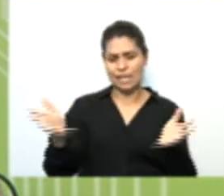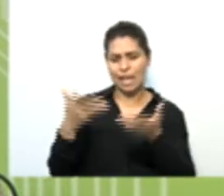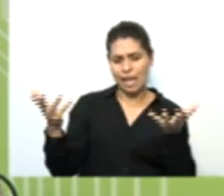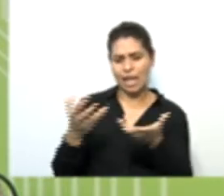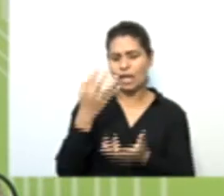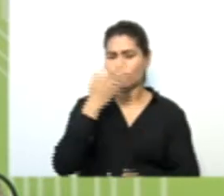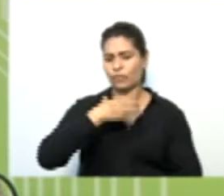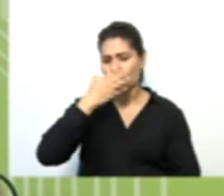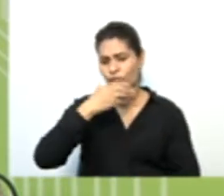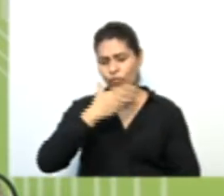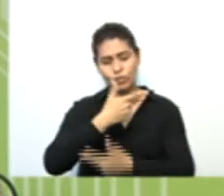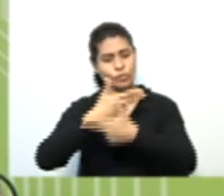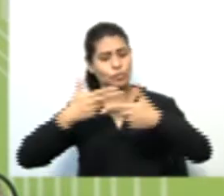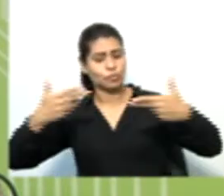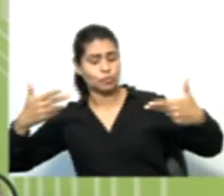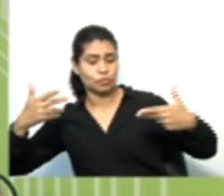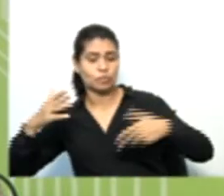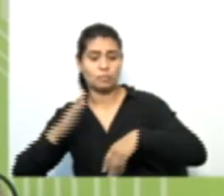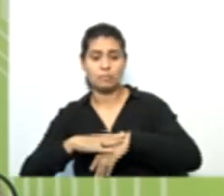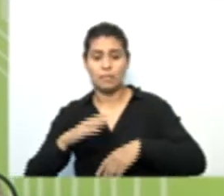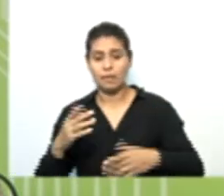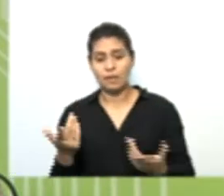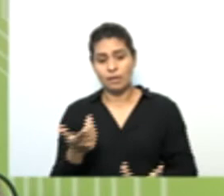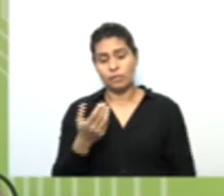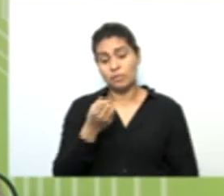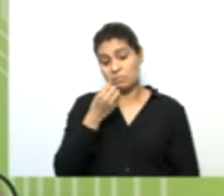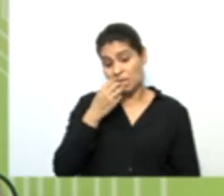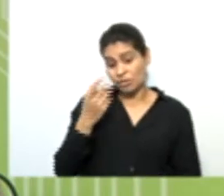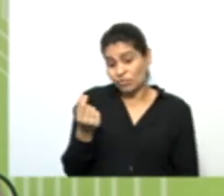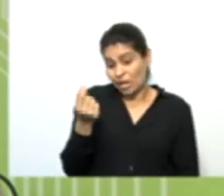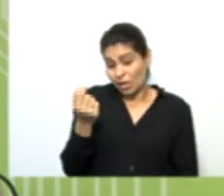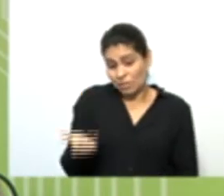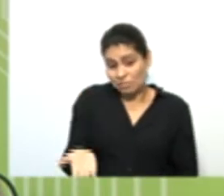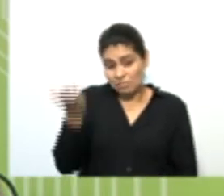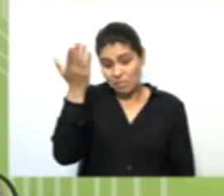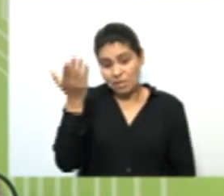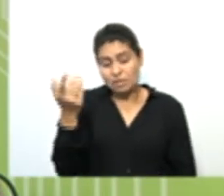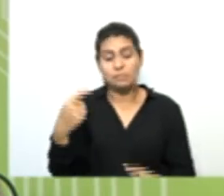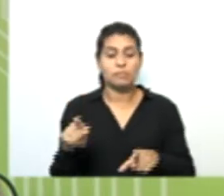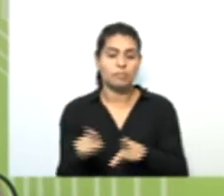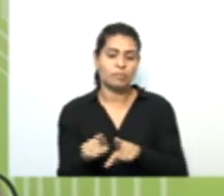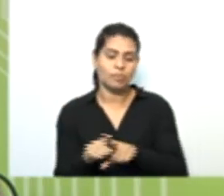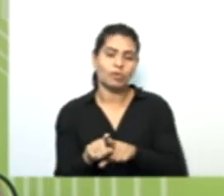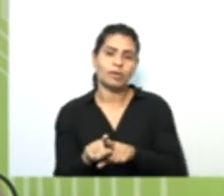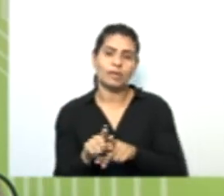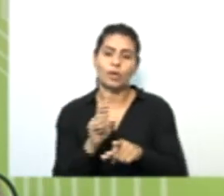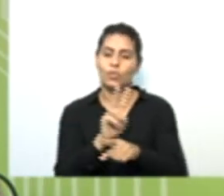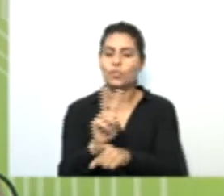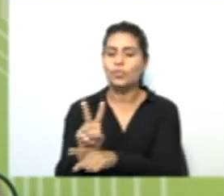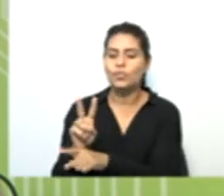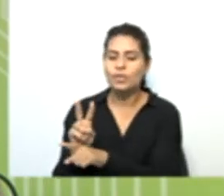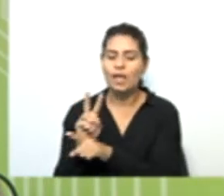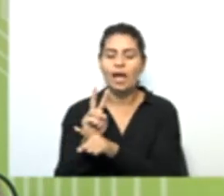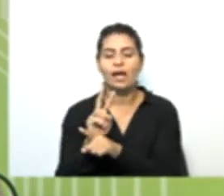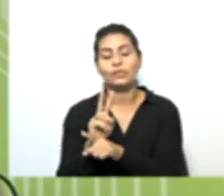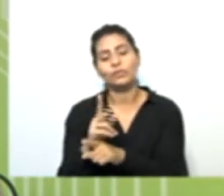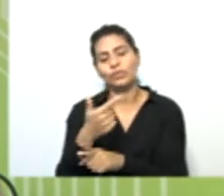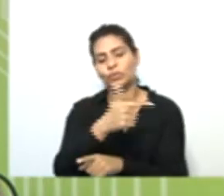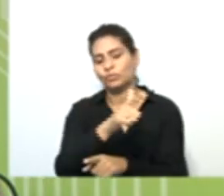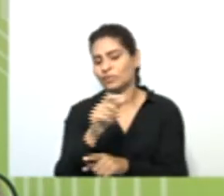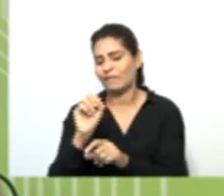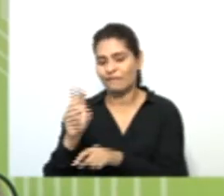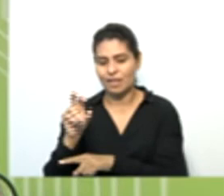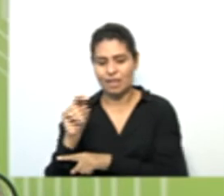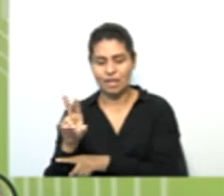frutas, vegetais, de forma geral, sendo vendido por um preço bem mais alto, porque eles estão sendo produzidos de acordo com as regras dos produtos